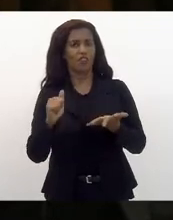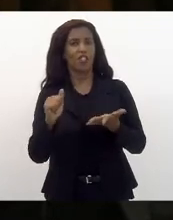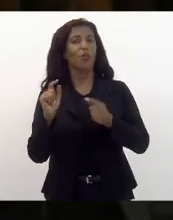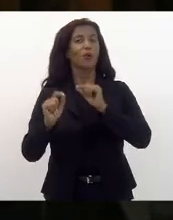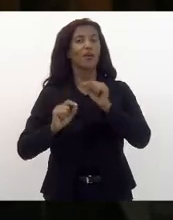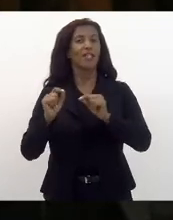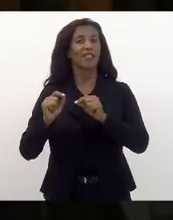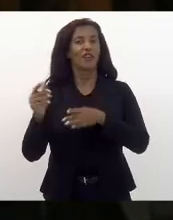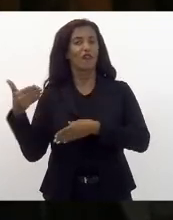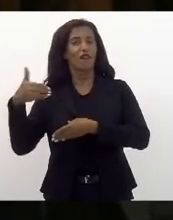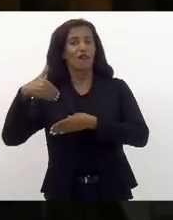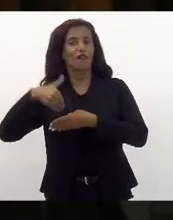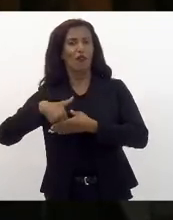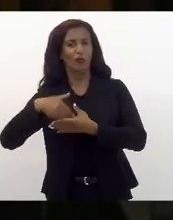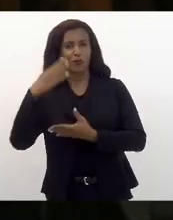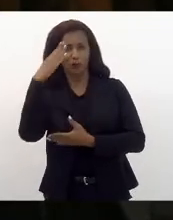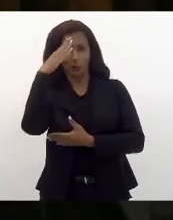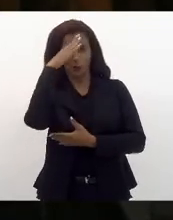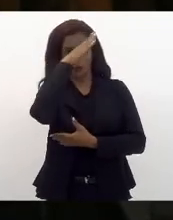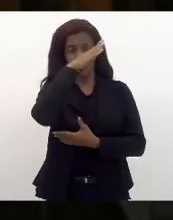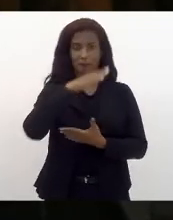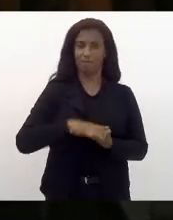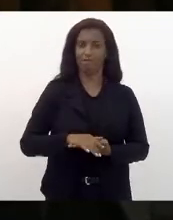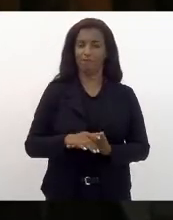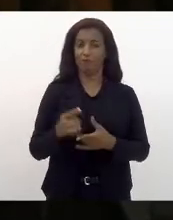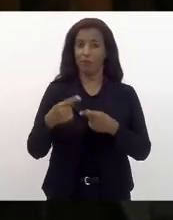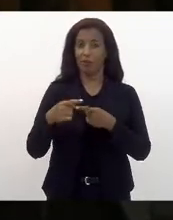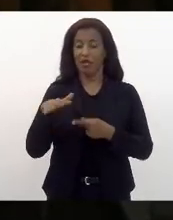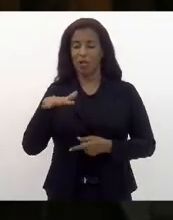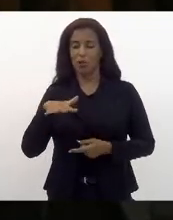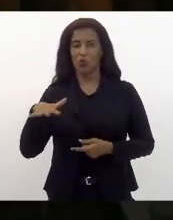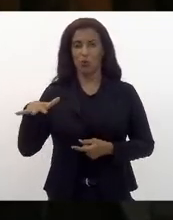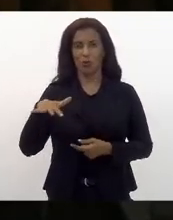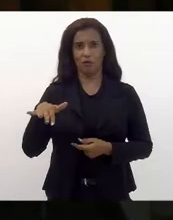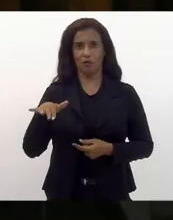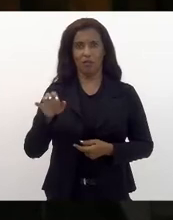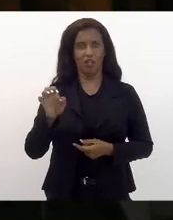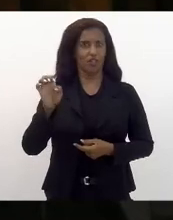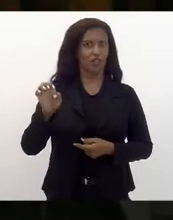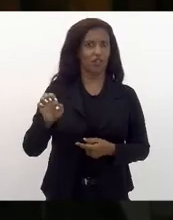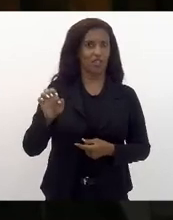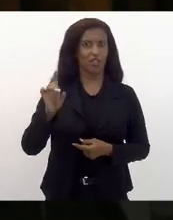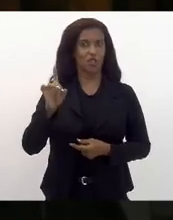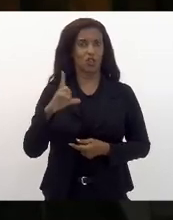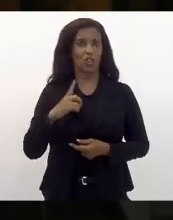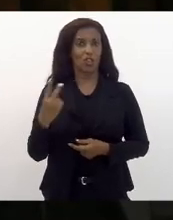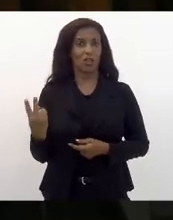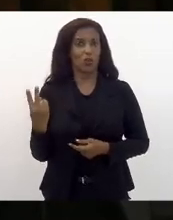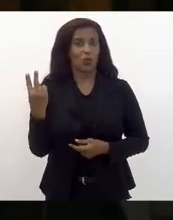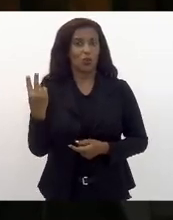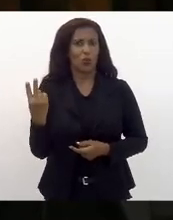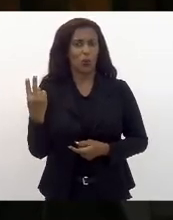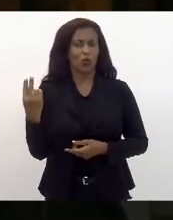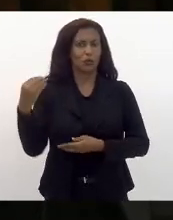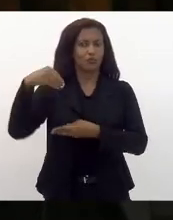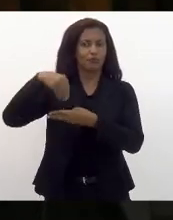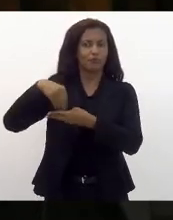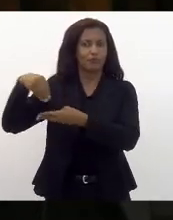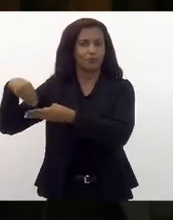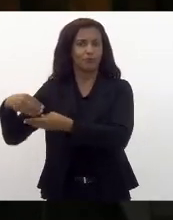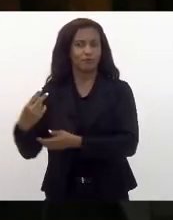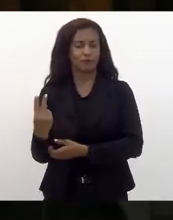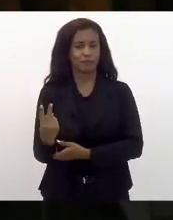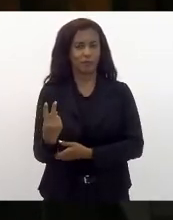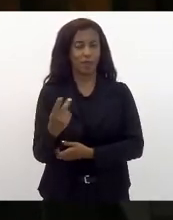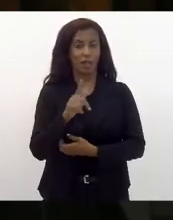bolsonaro é porque aí no Campo da esquerda só tem duas candidaturas colocadas